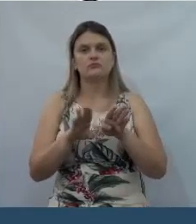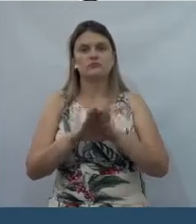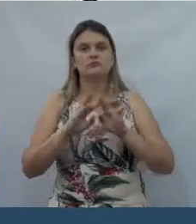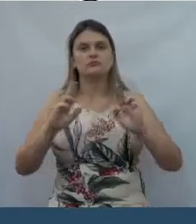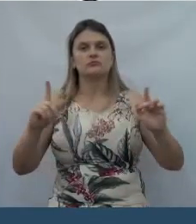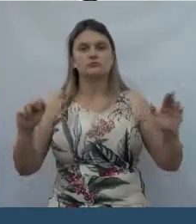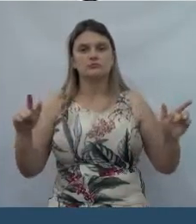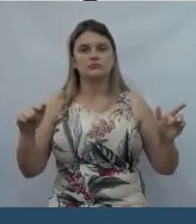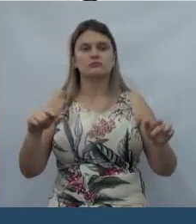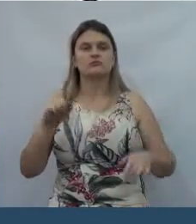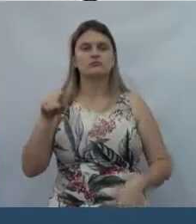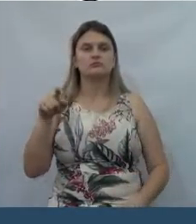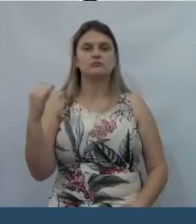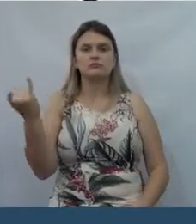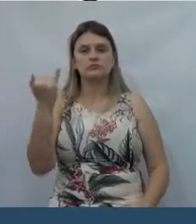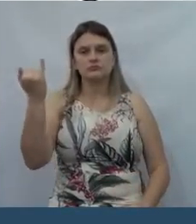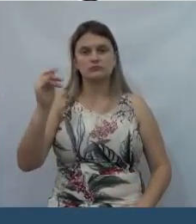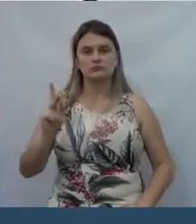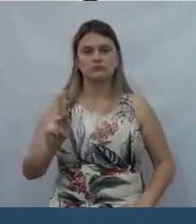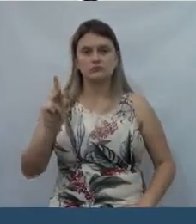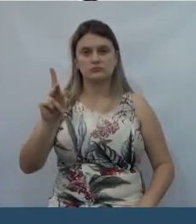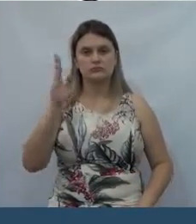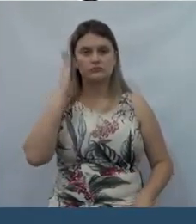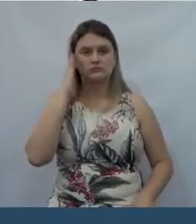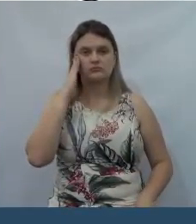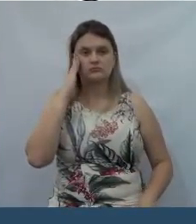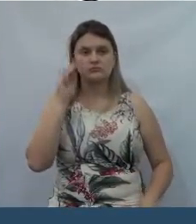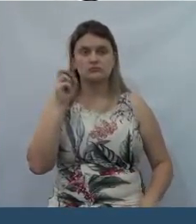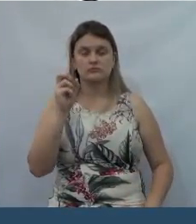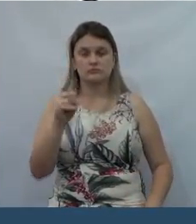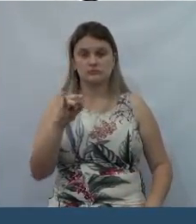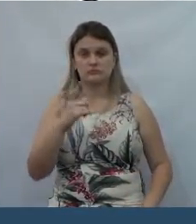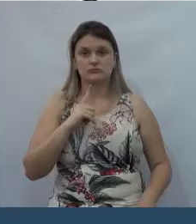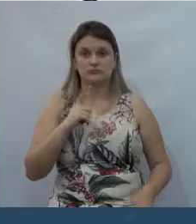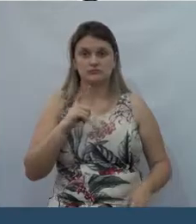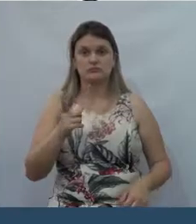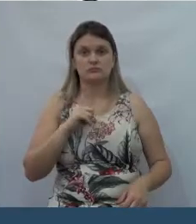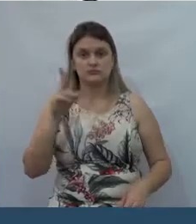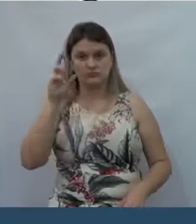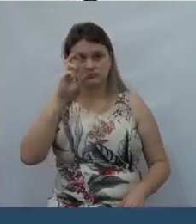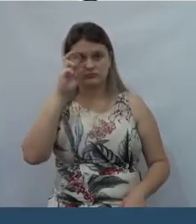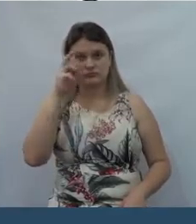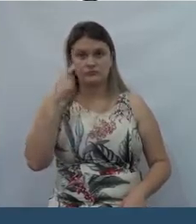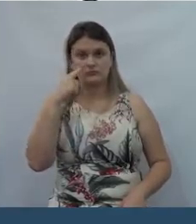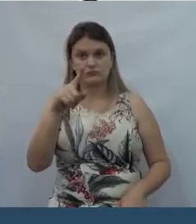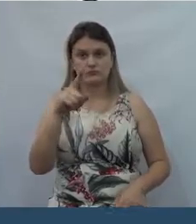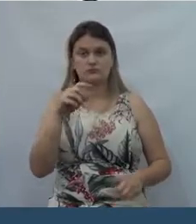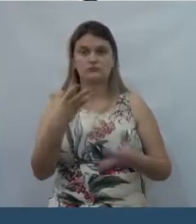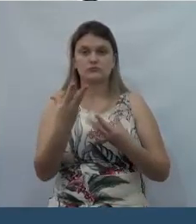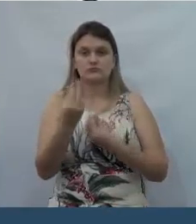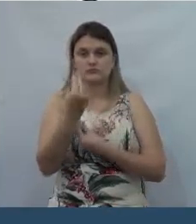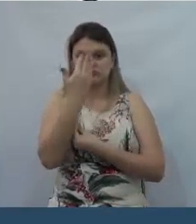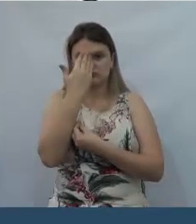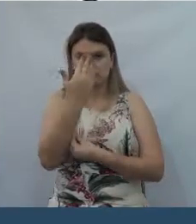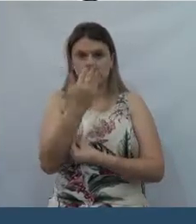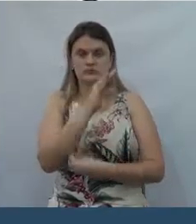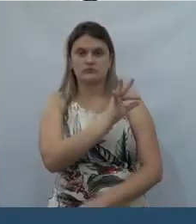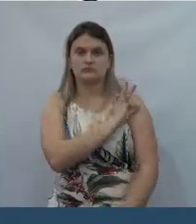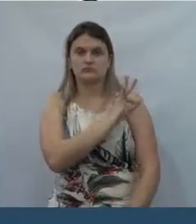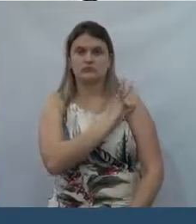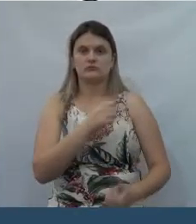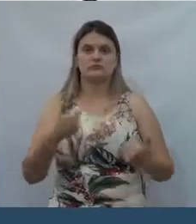outras. E é importante a população saber disso. Estivemos lá, juntamente agradecendo ao prefeito, o